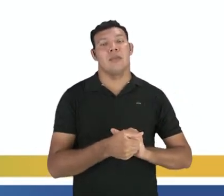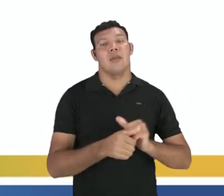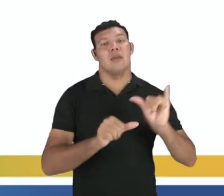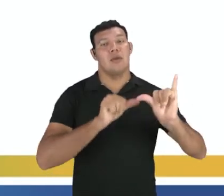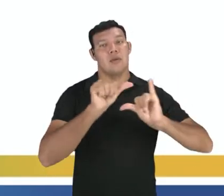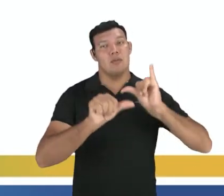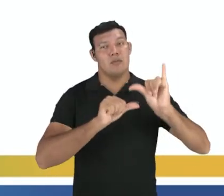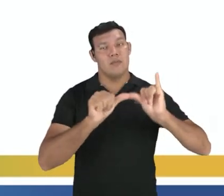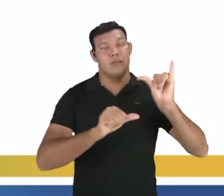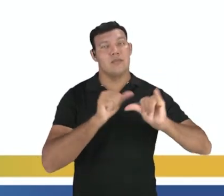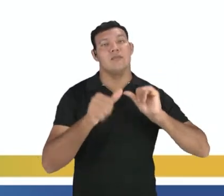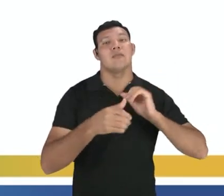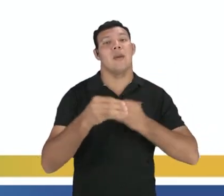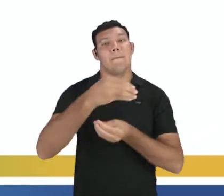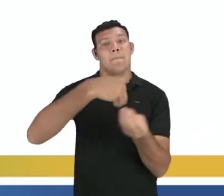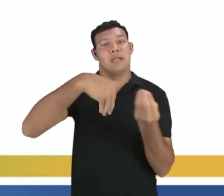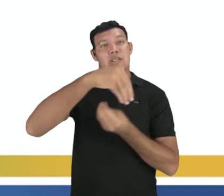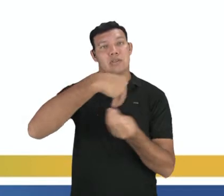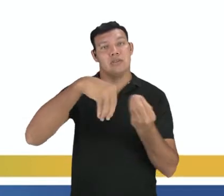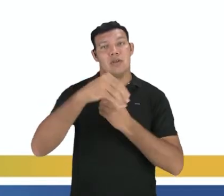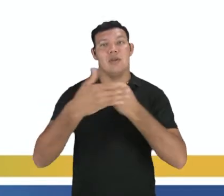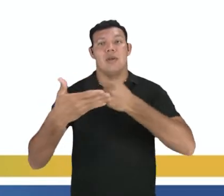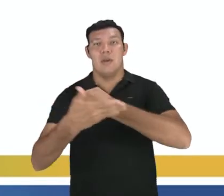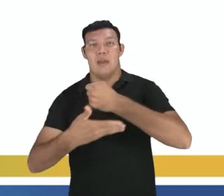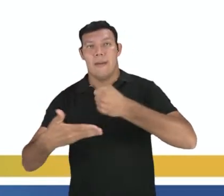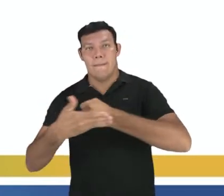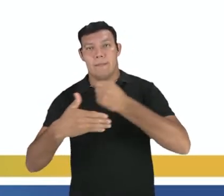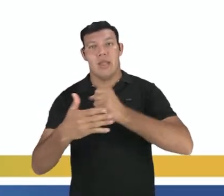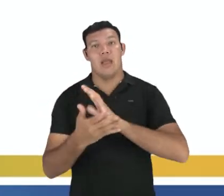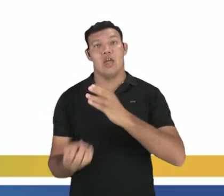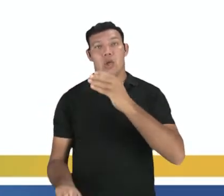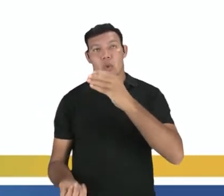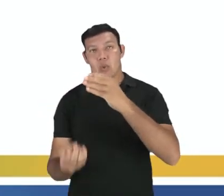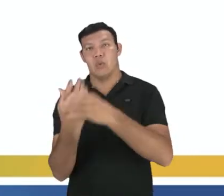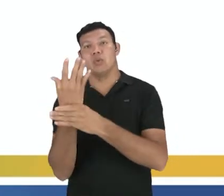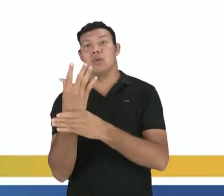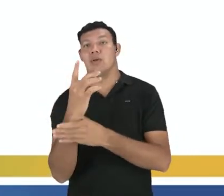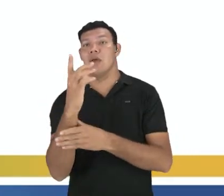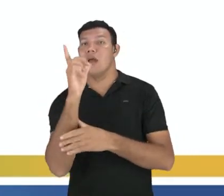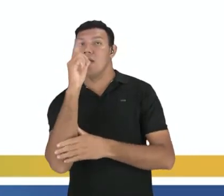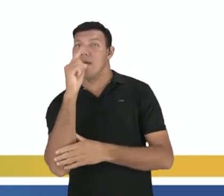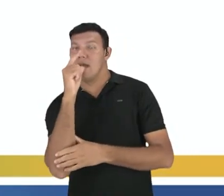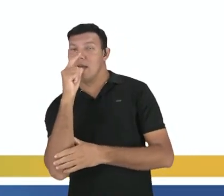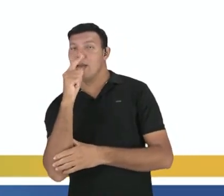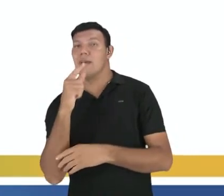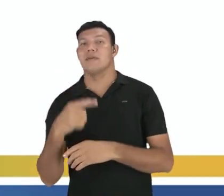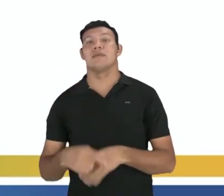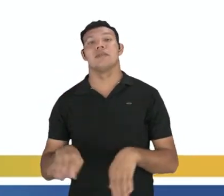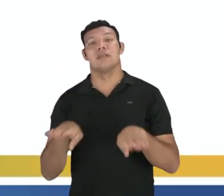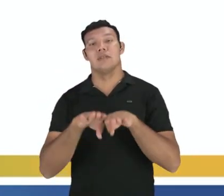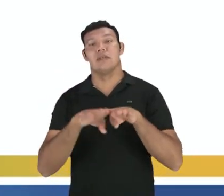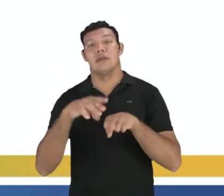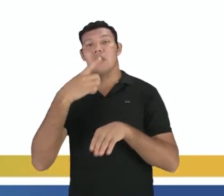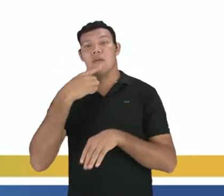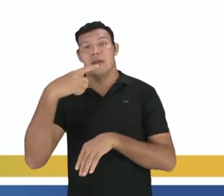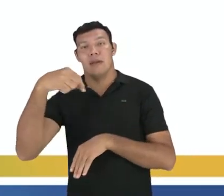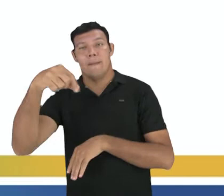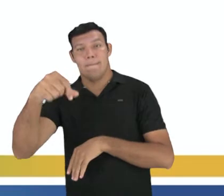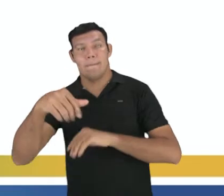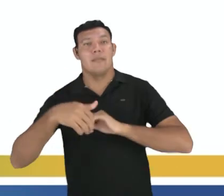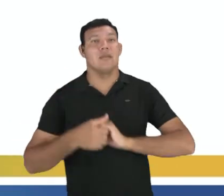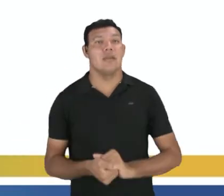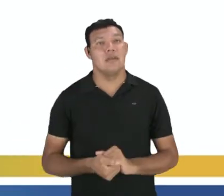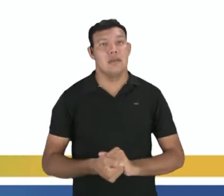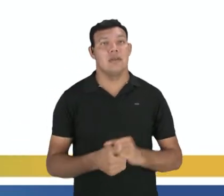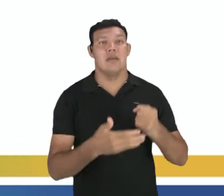reagindo com uma base e sempre teremos a formação de água e sal, ok? Então, ácido e